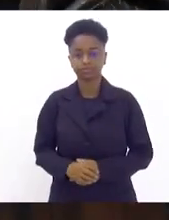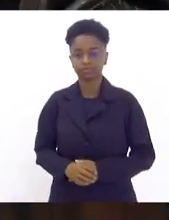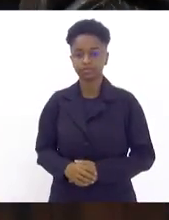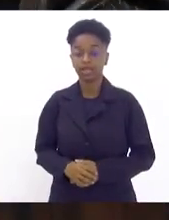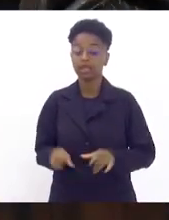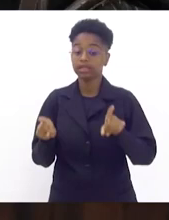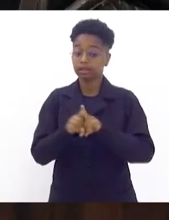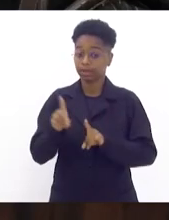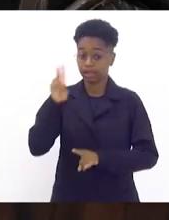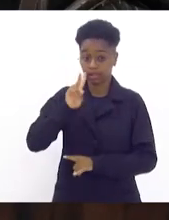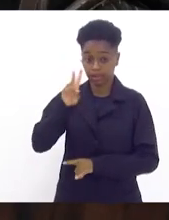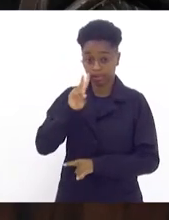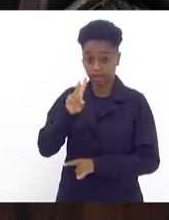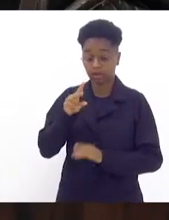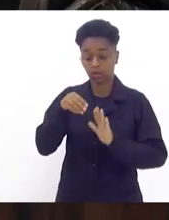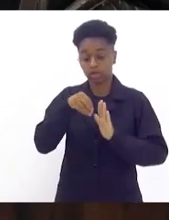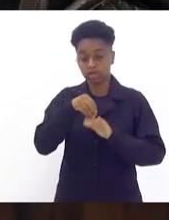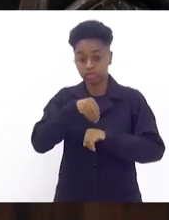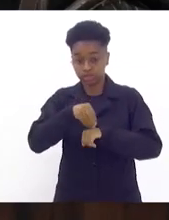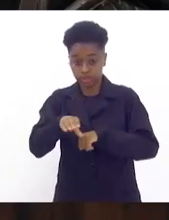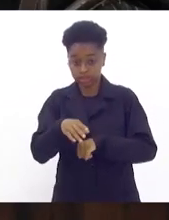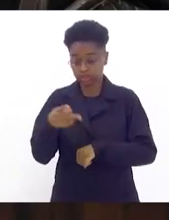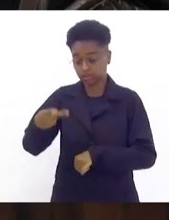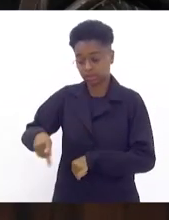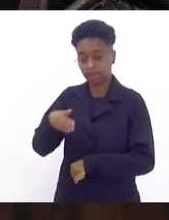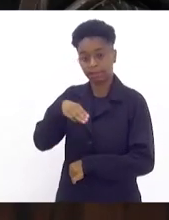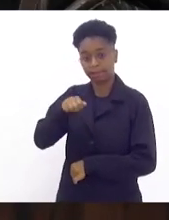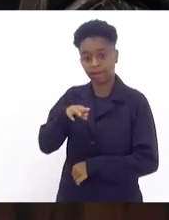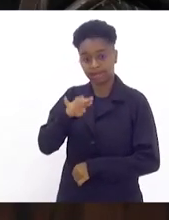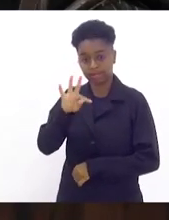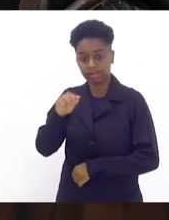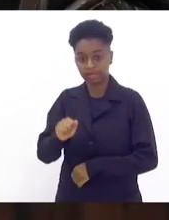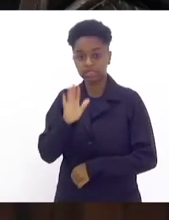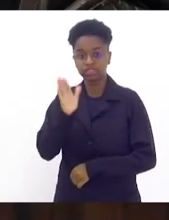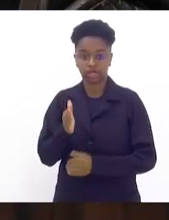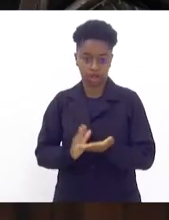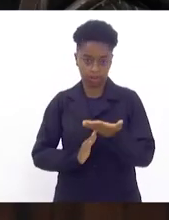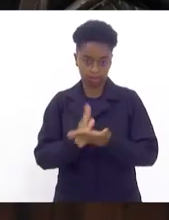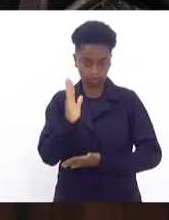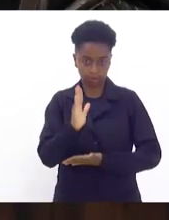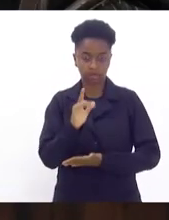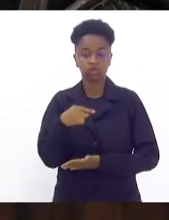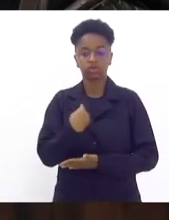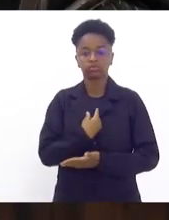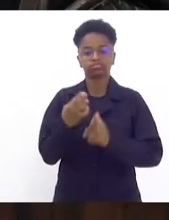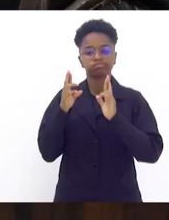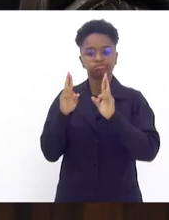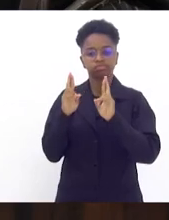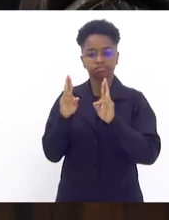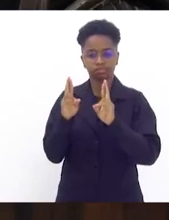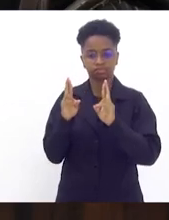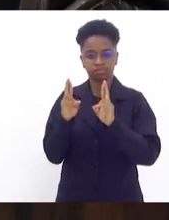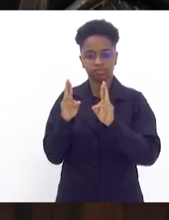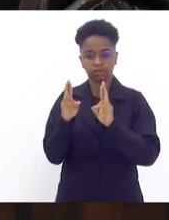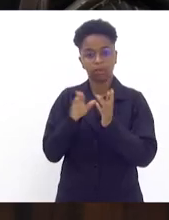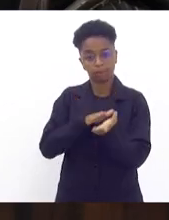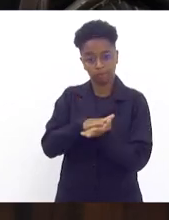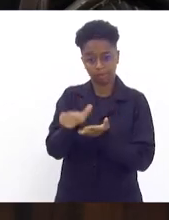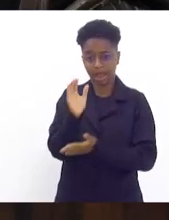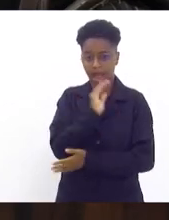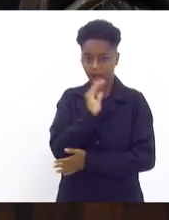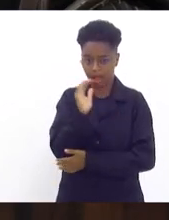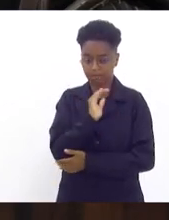esse projeto, essa indicação da deputada Marta Rocha foi aprovado, esperamos que vá à publicação o mais